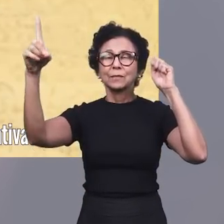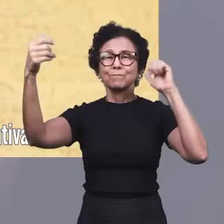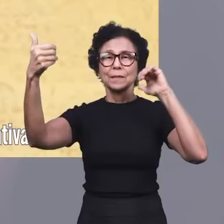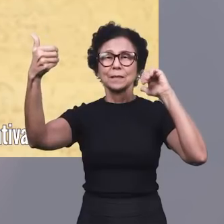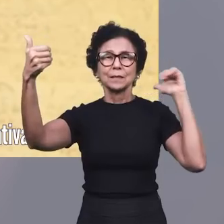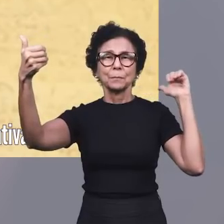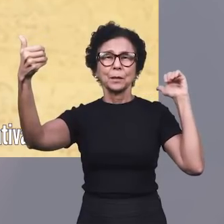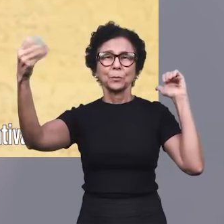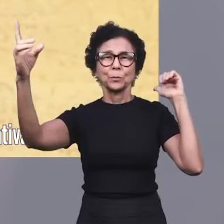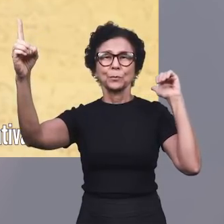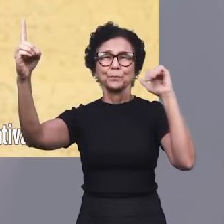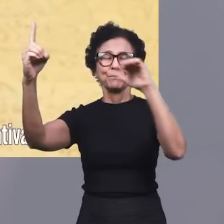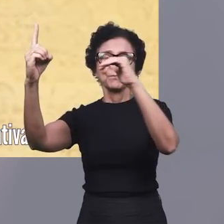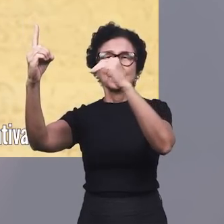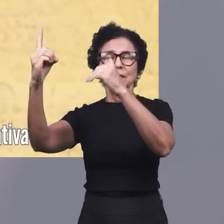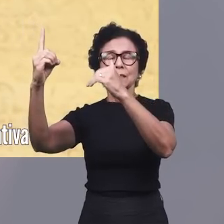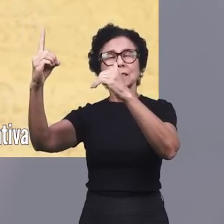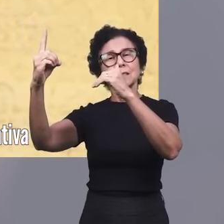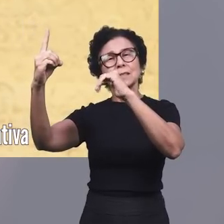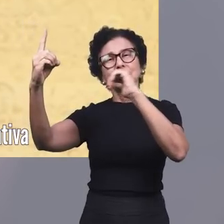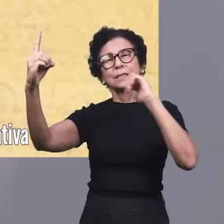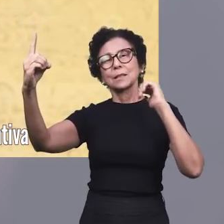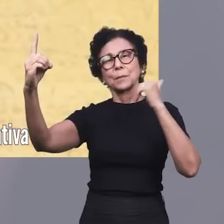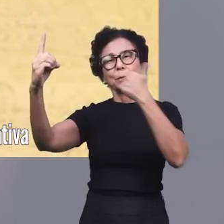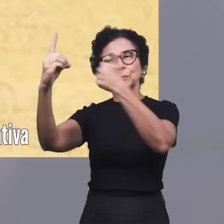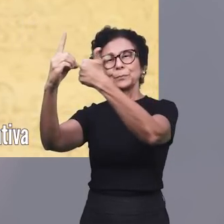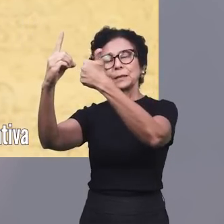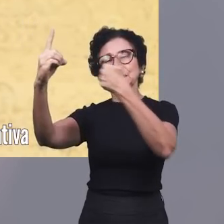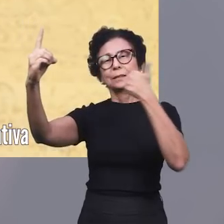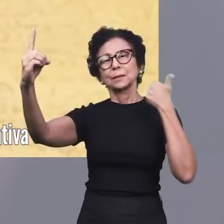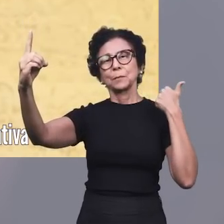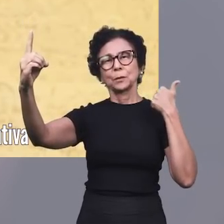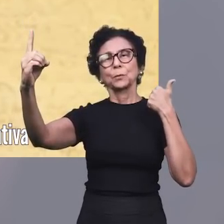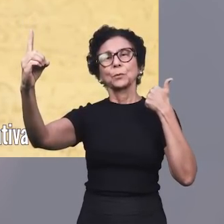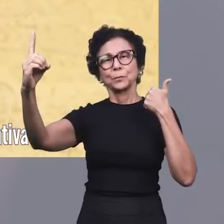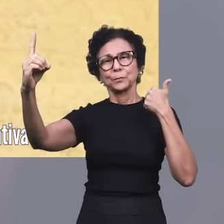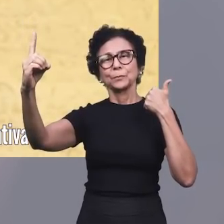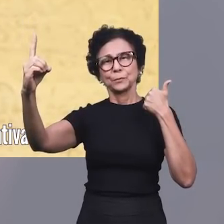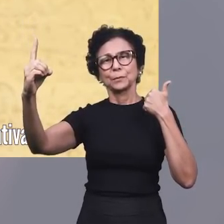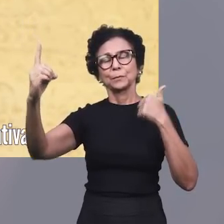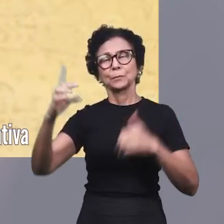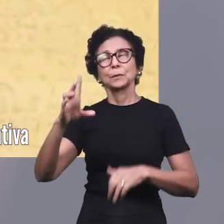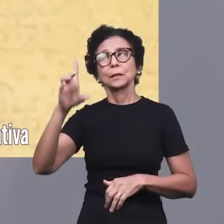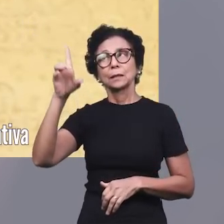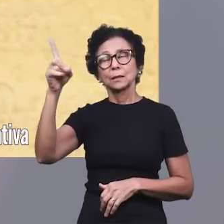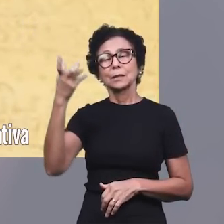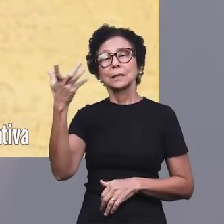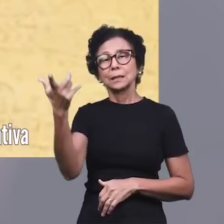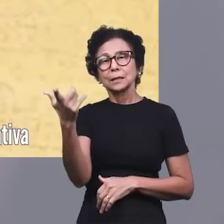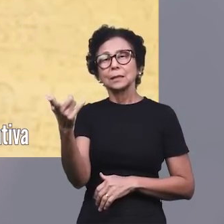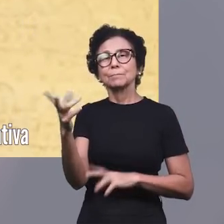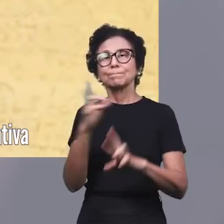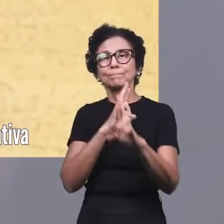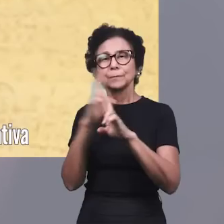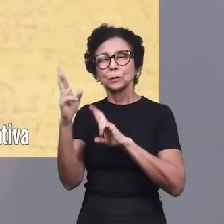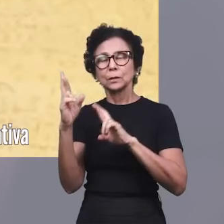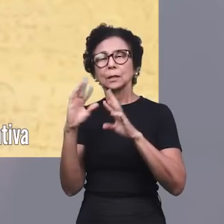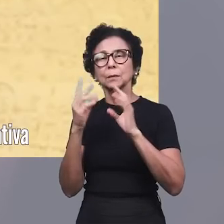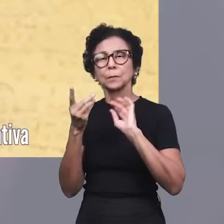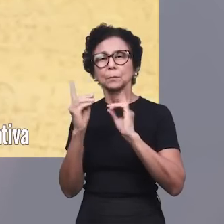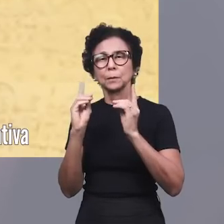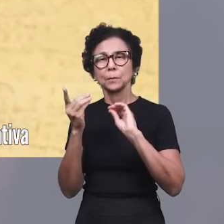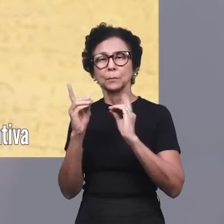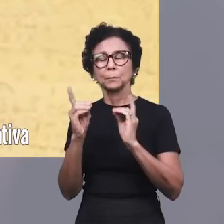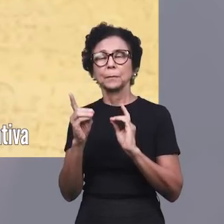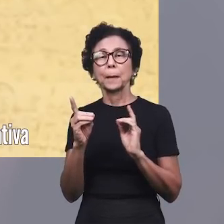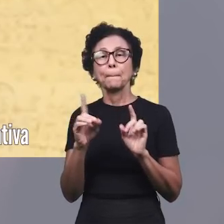Senhor. Separou o homem deste diálogo que Deus queria ter com o homem continuamente. Mas mesmo assim